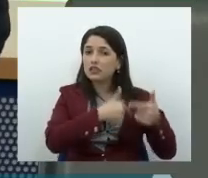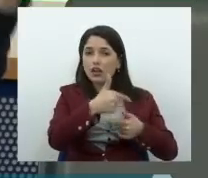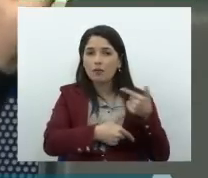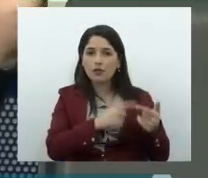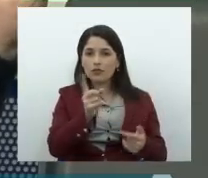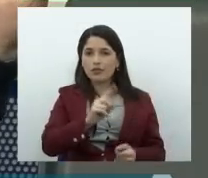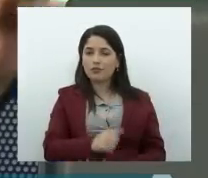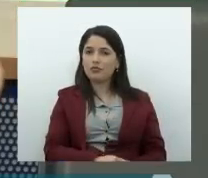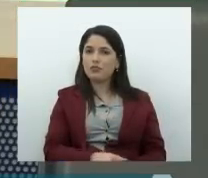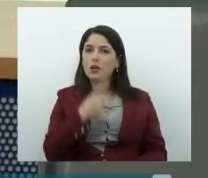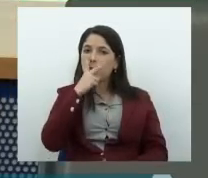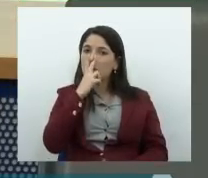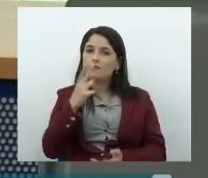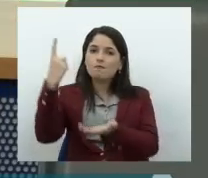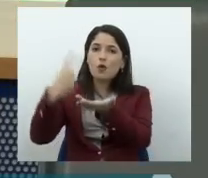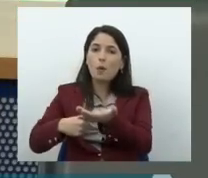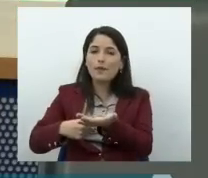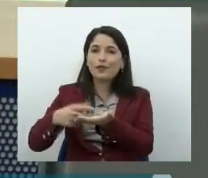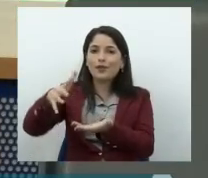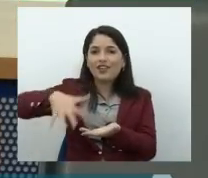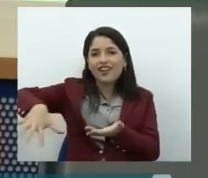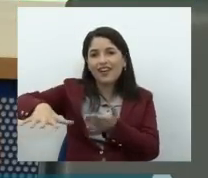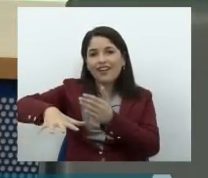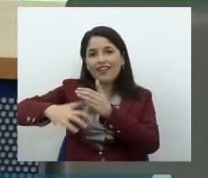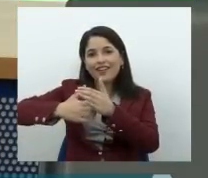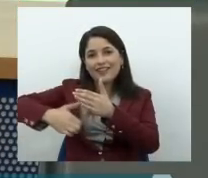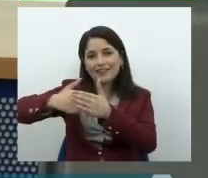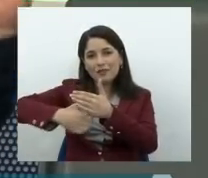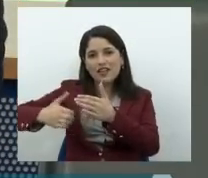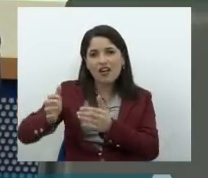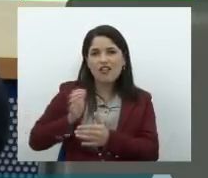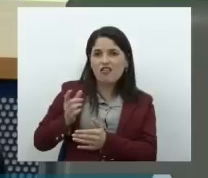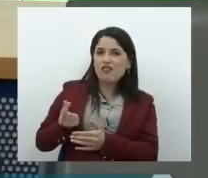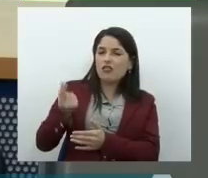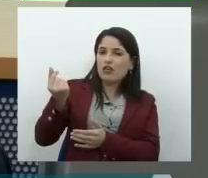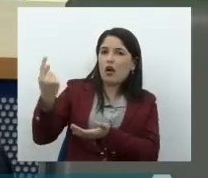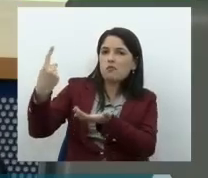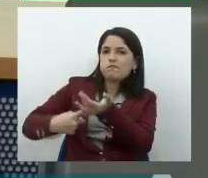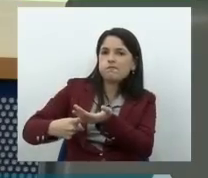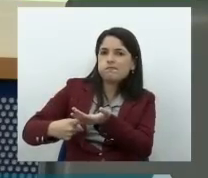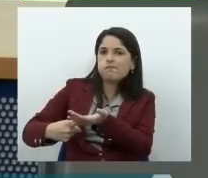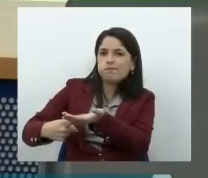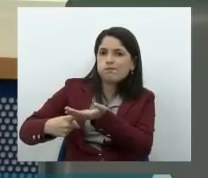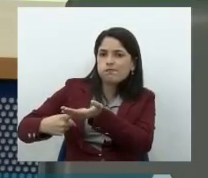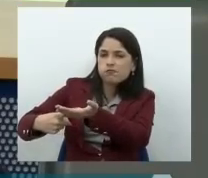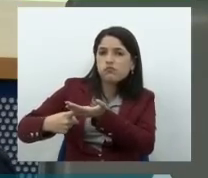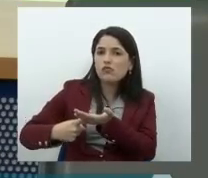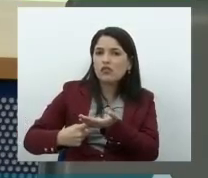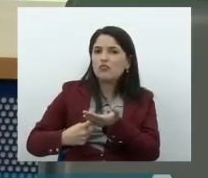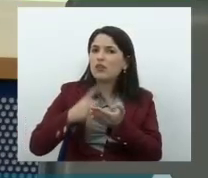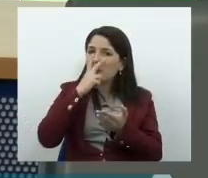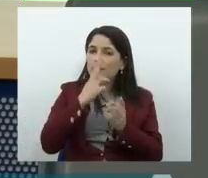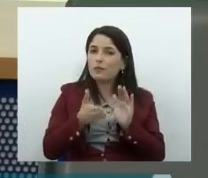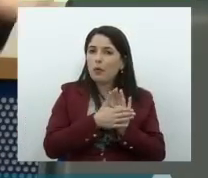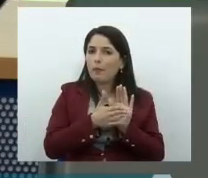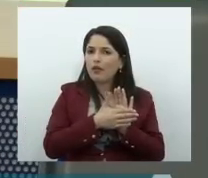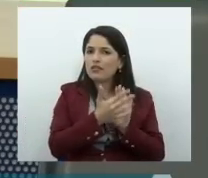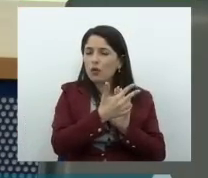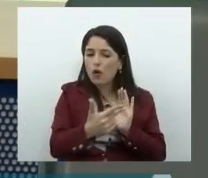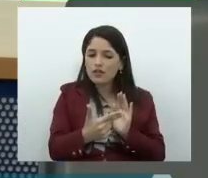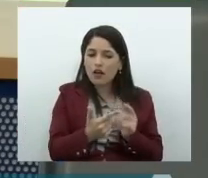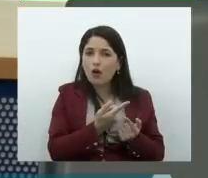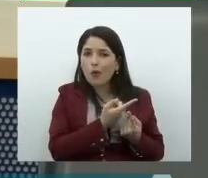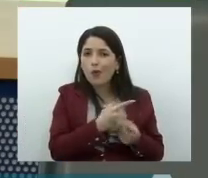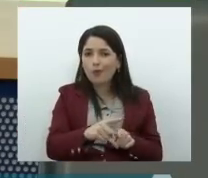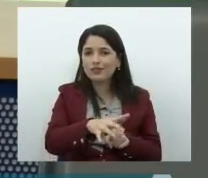acordo com a burguesia, na medida que implementou reformas que eram contra os trabalhadores. Mas, infelizmente, o que nós estamos vendo agora,